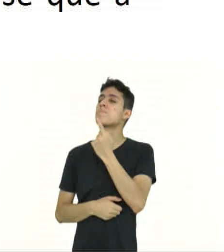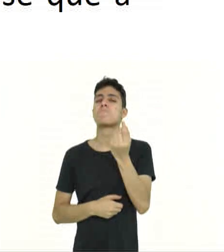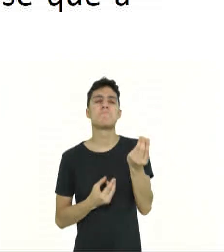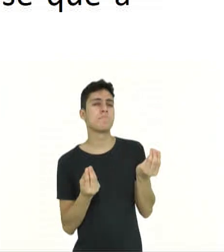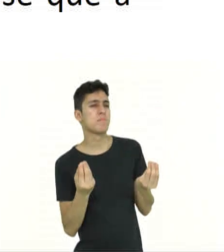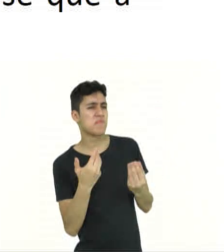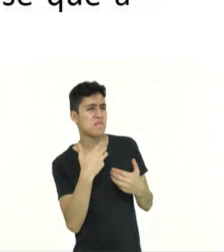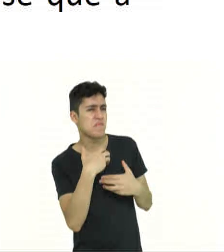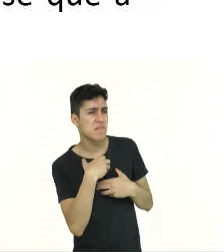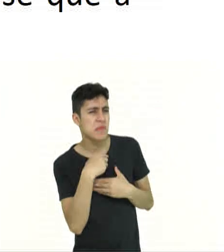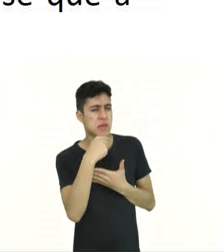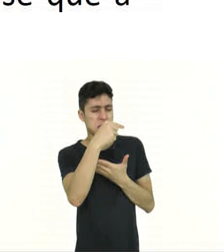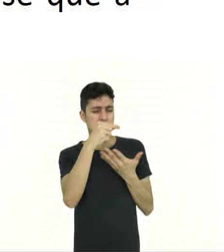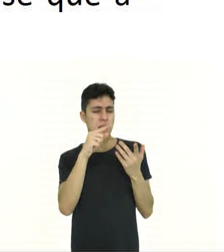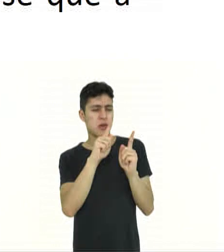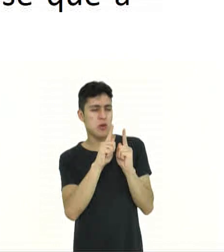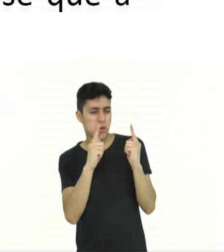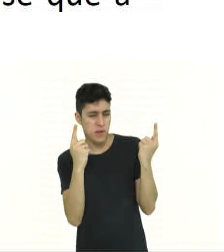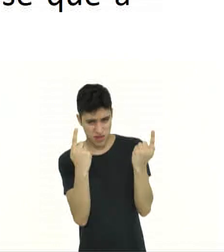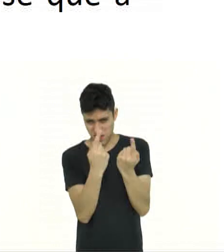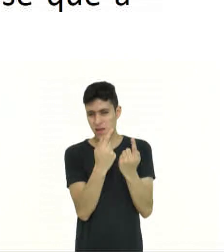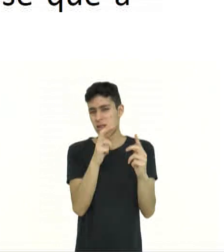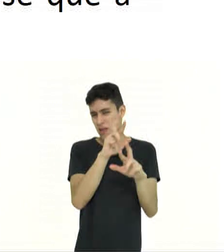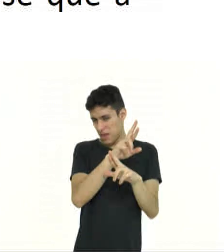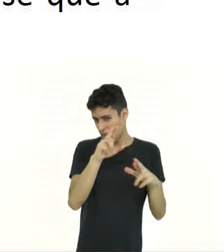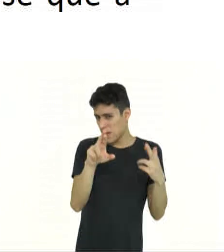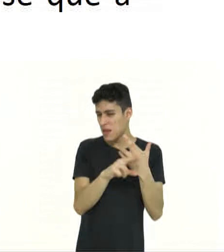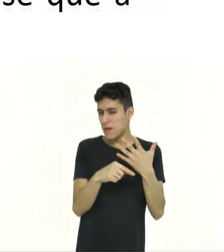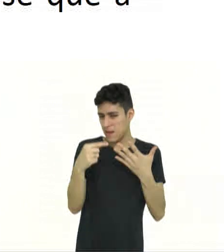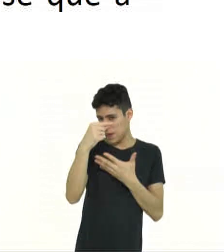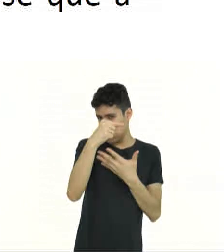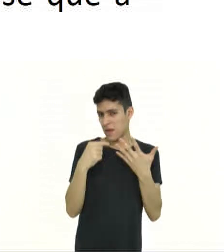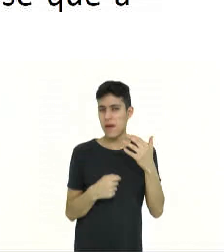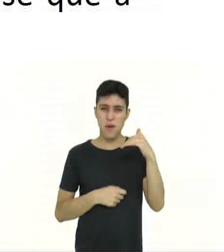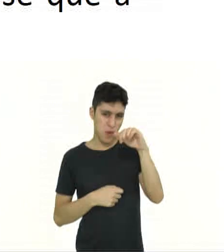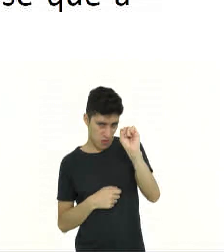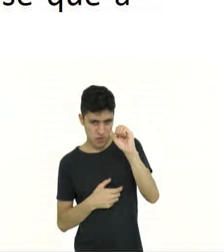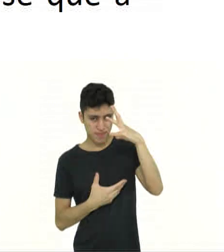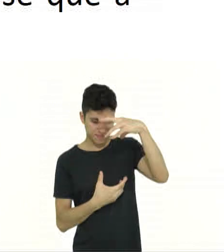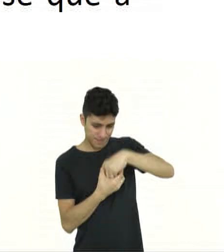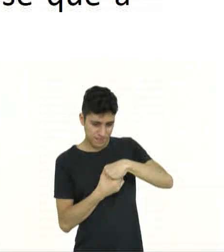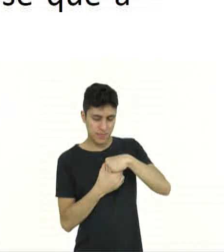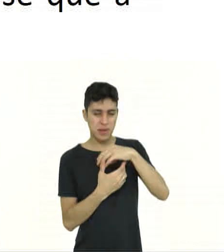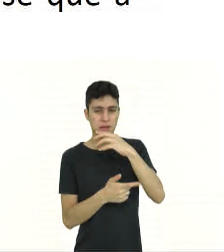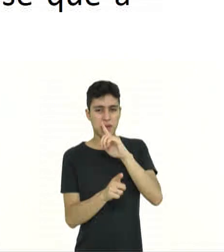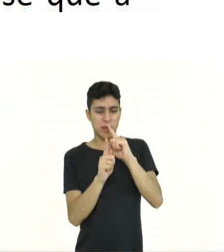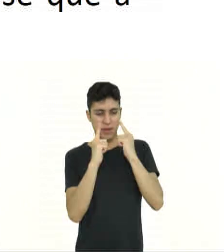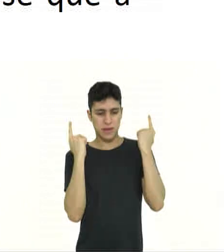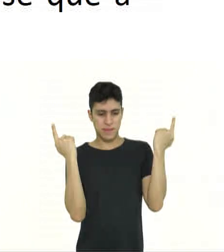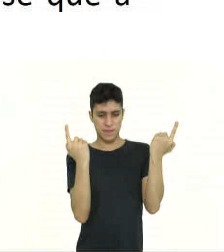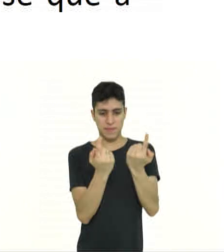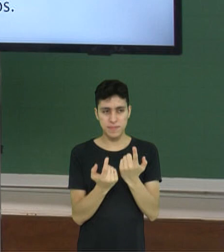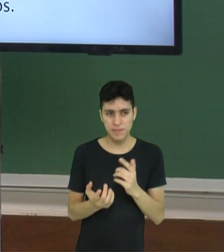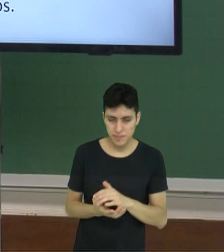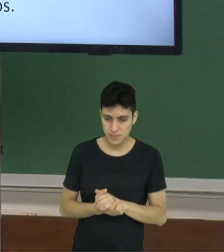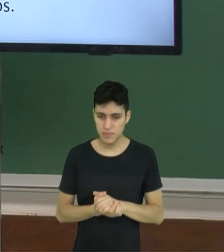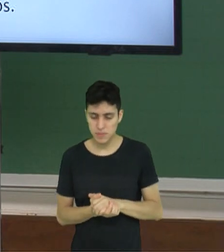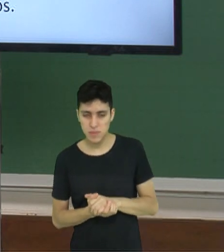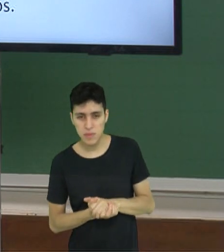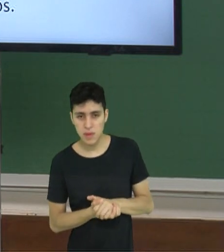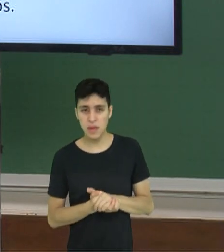população, relevo, clima, vegetação, São 8 aspectos aí que a gente trabalha na geografia. É o mais meridional de todos